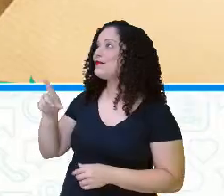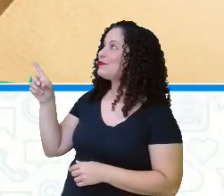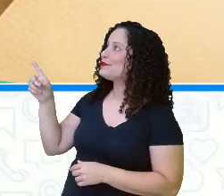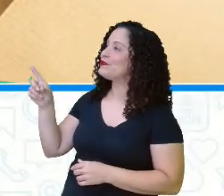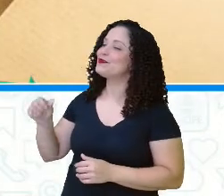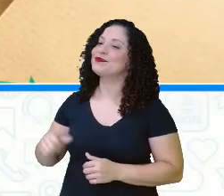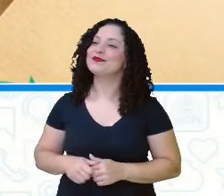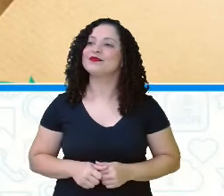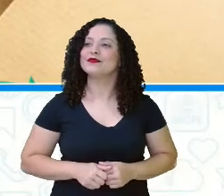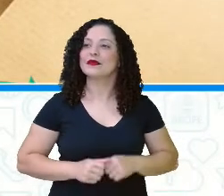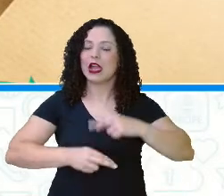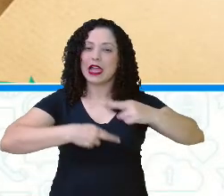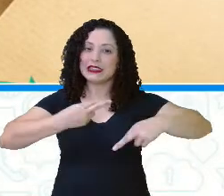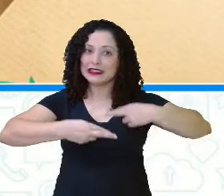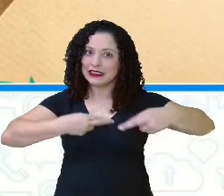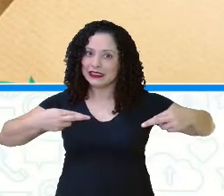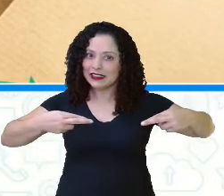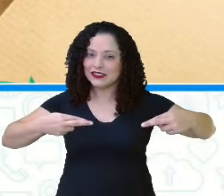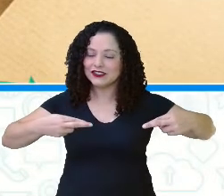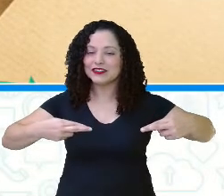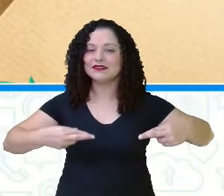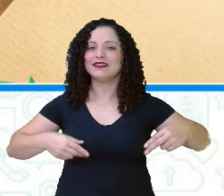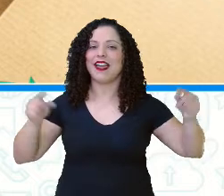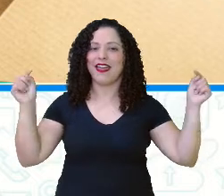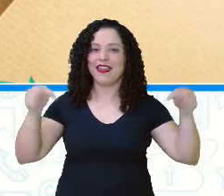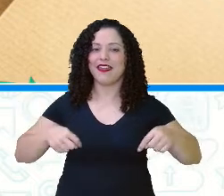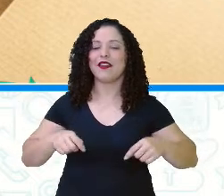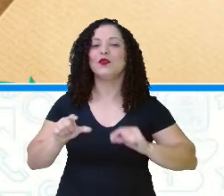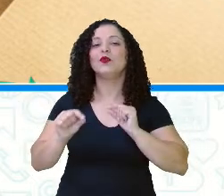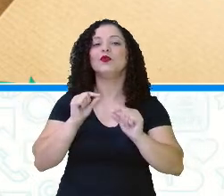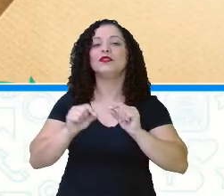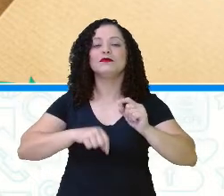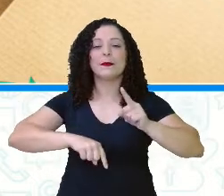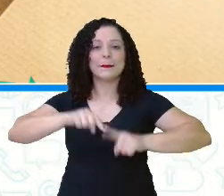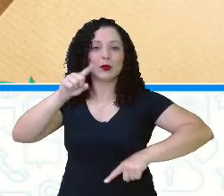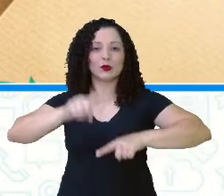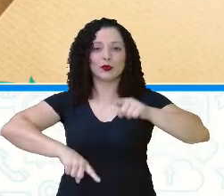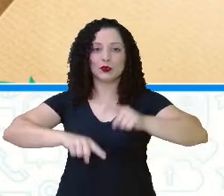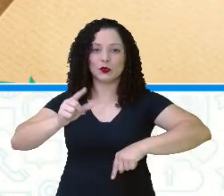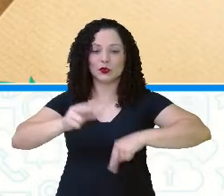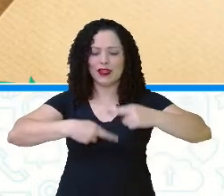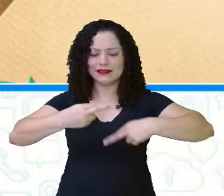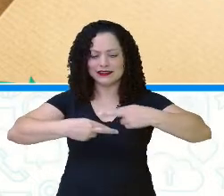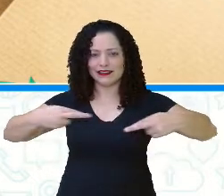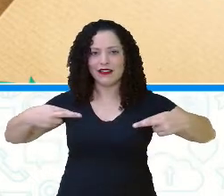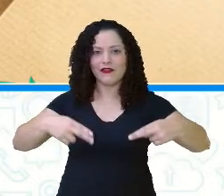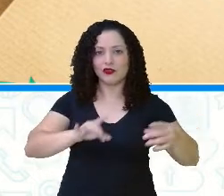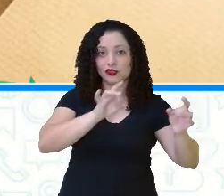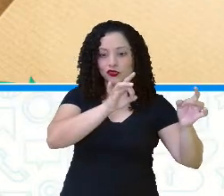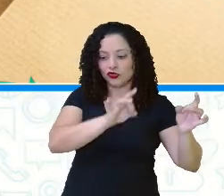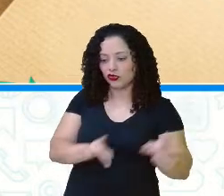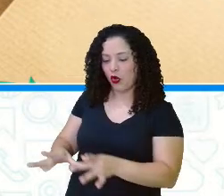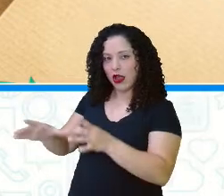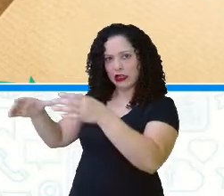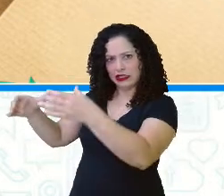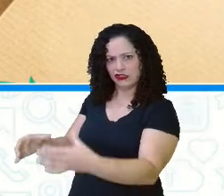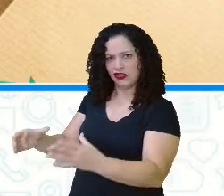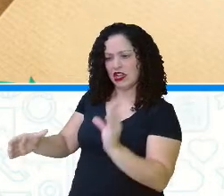aí. Com a reciclagem, um material reciclável foi jogado na lixeira,